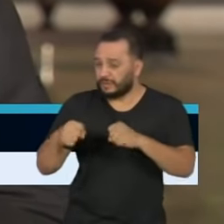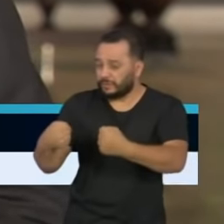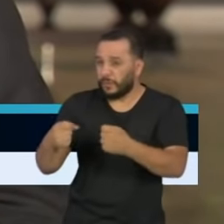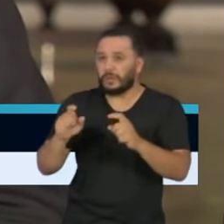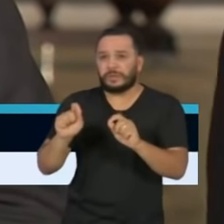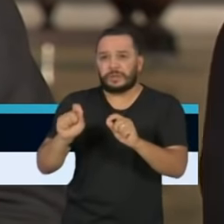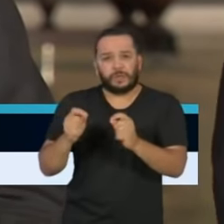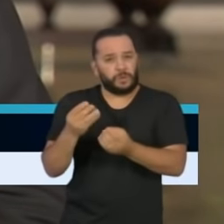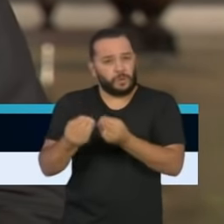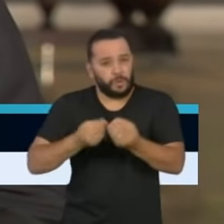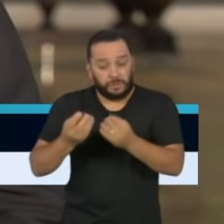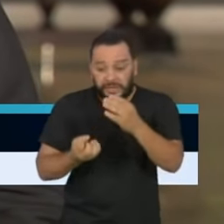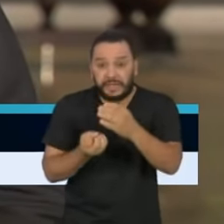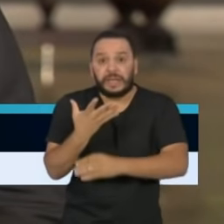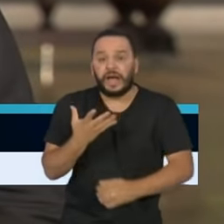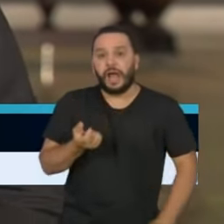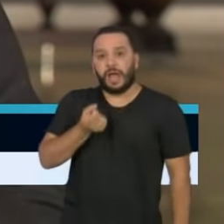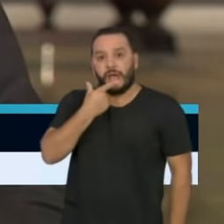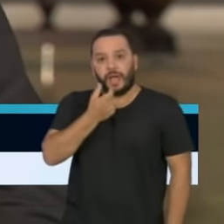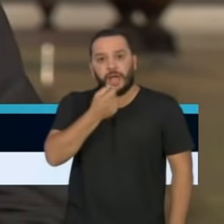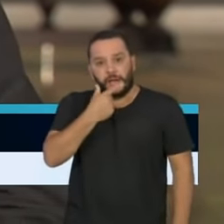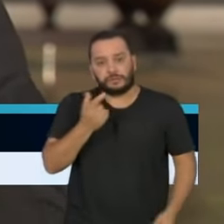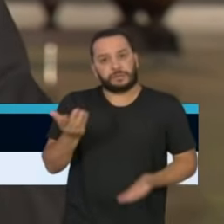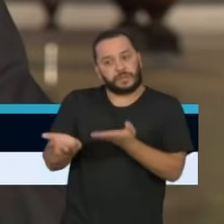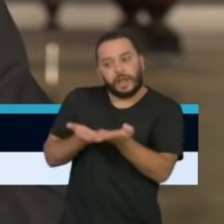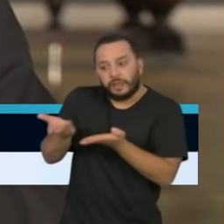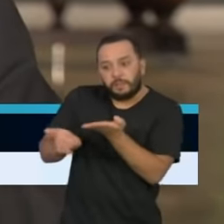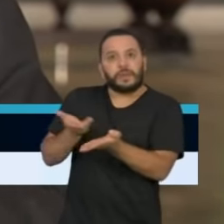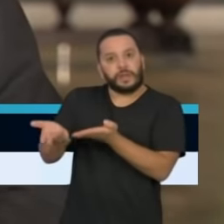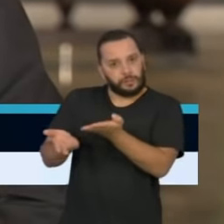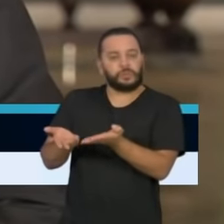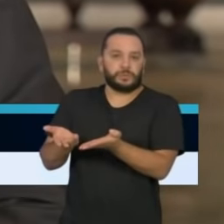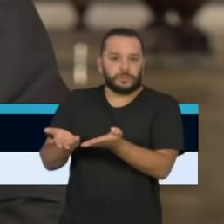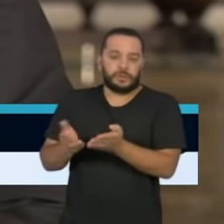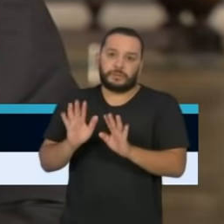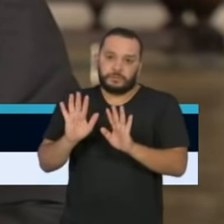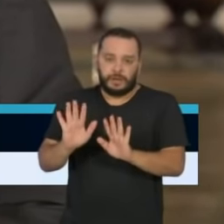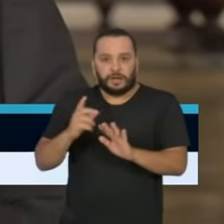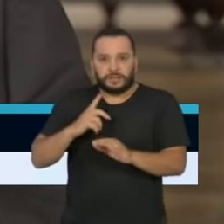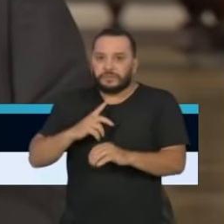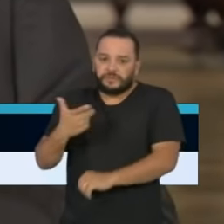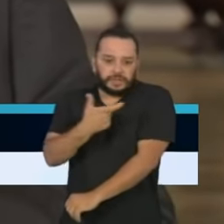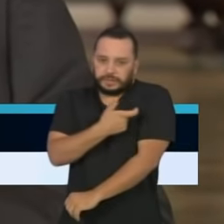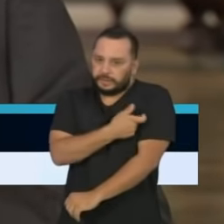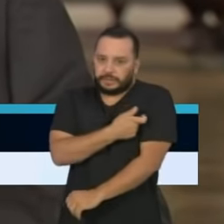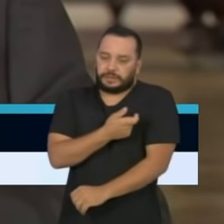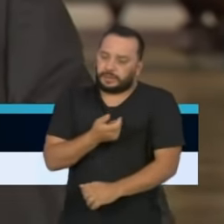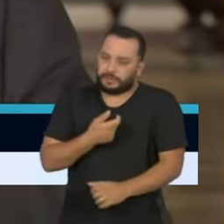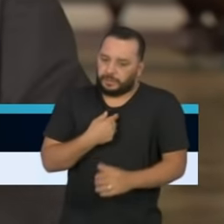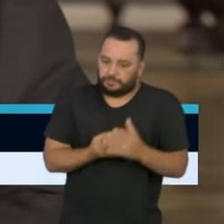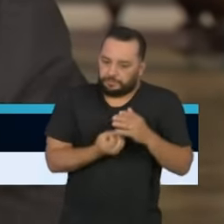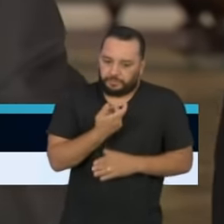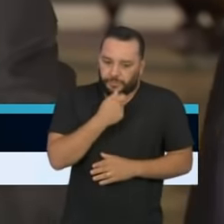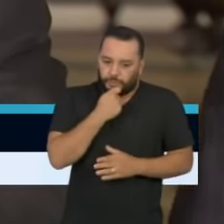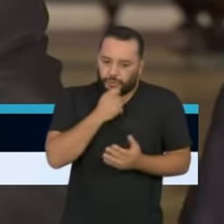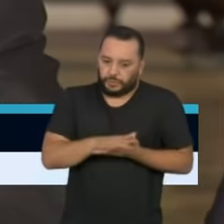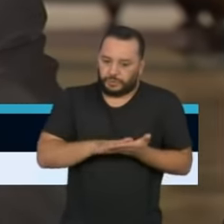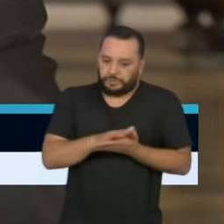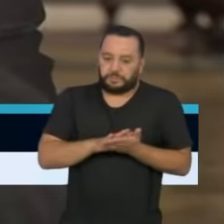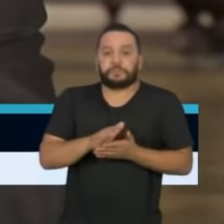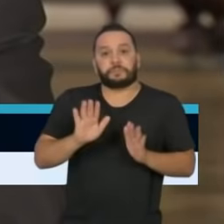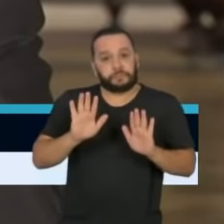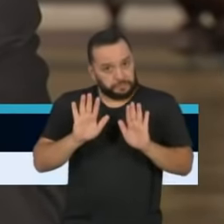um medicamento para tratamento inicial e não a questão da vacina. Mas eles também existem. Então,